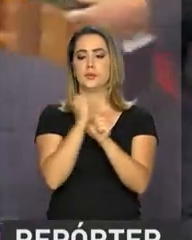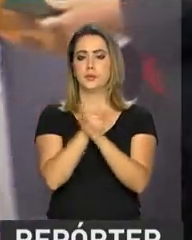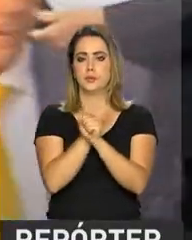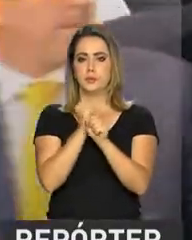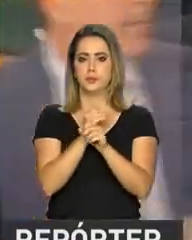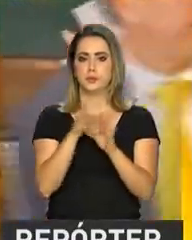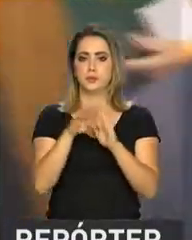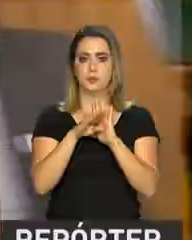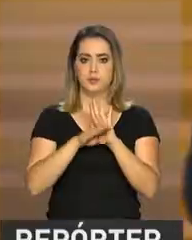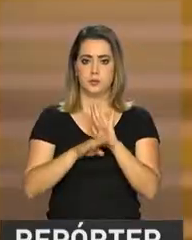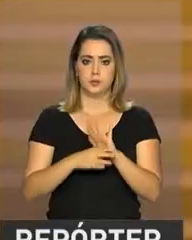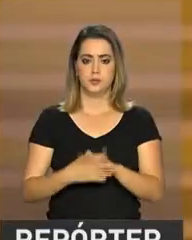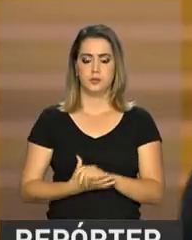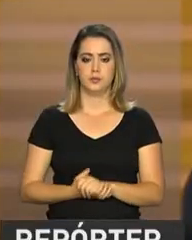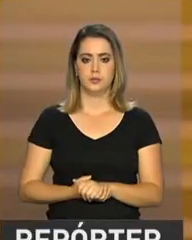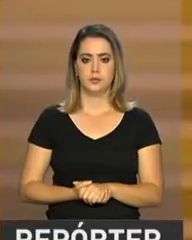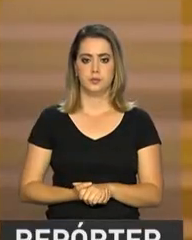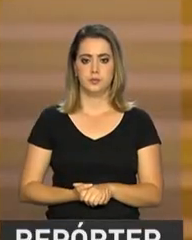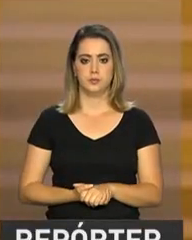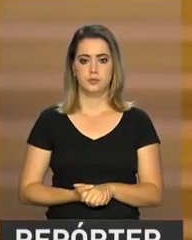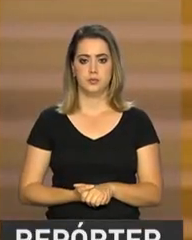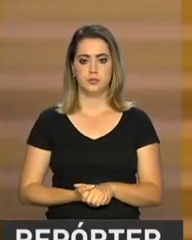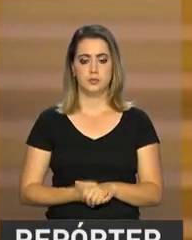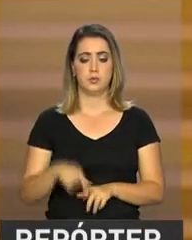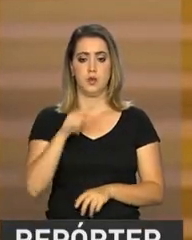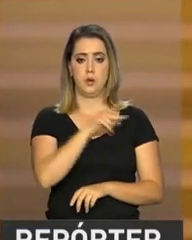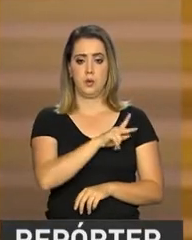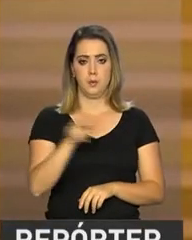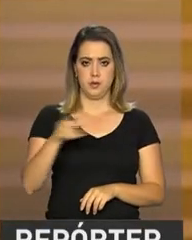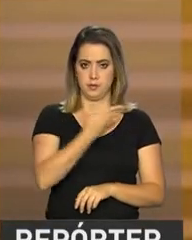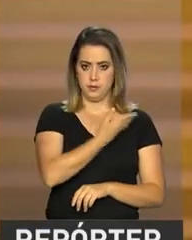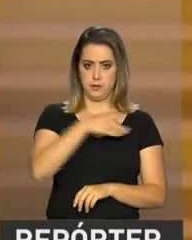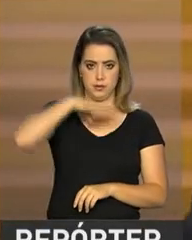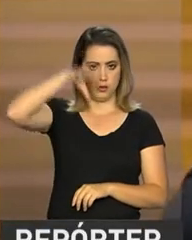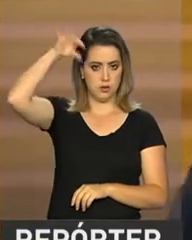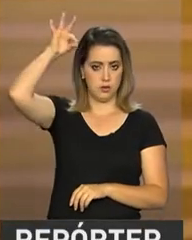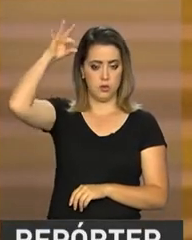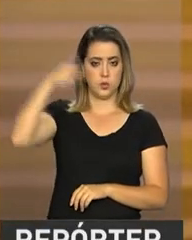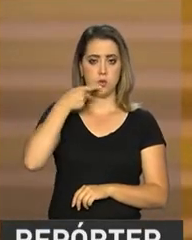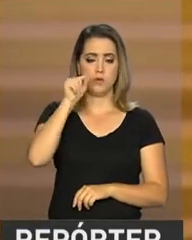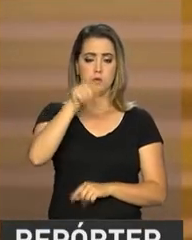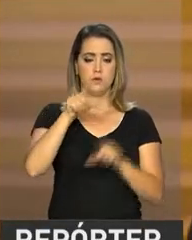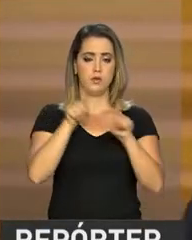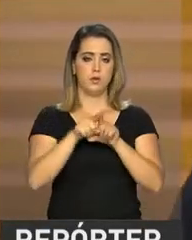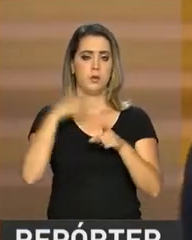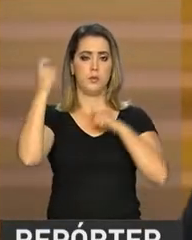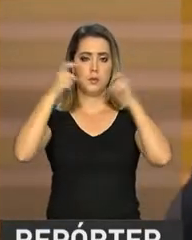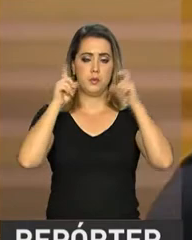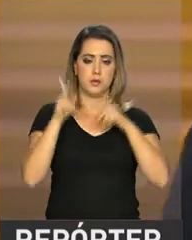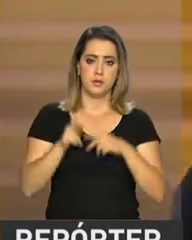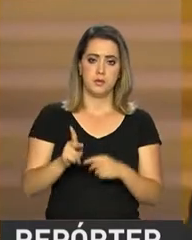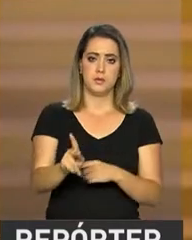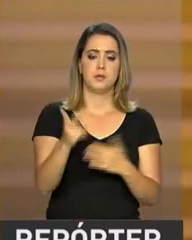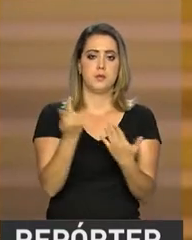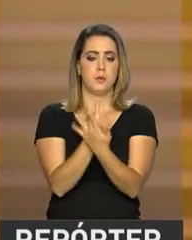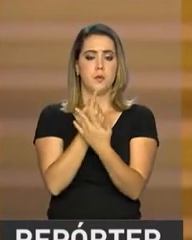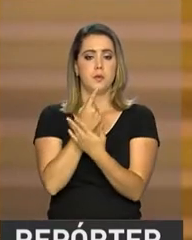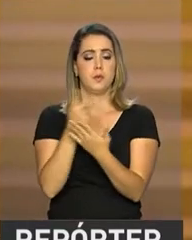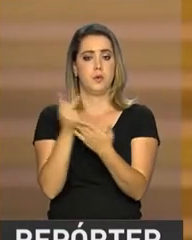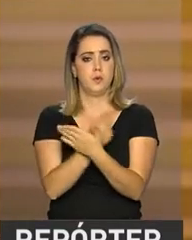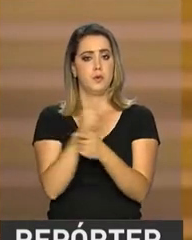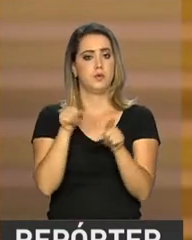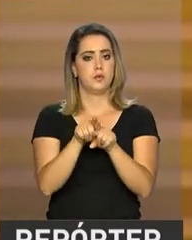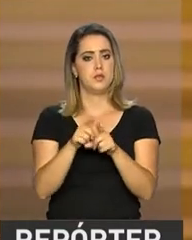estado pelo programa. O presidente em exercício disse que a preocupação do governo federal com o Rio é permanente e que o acordo de